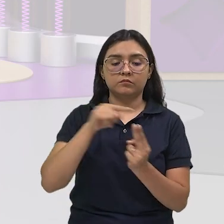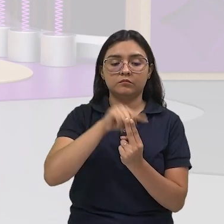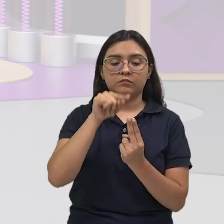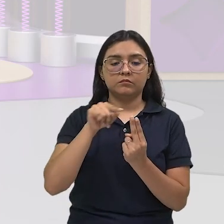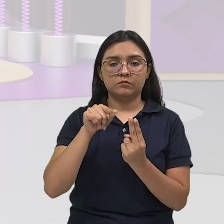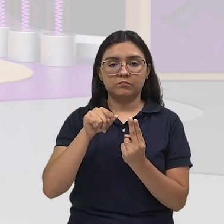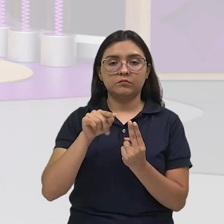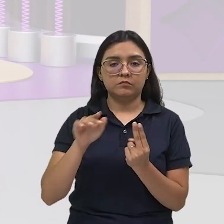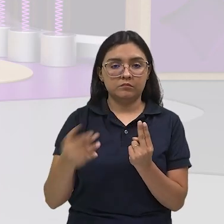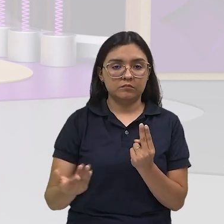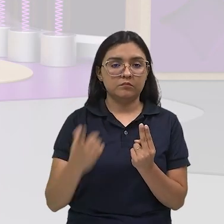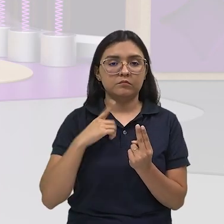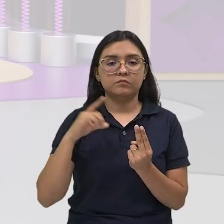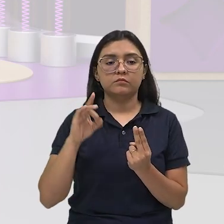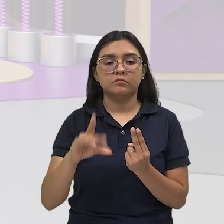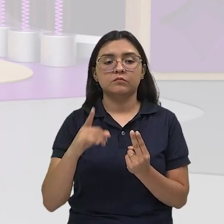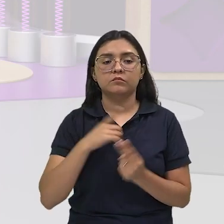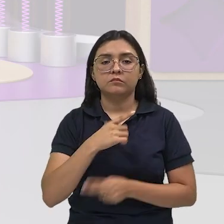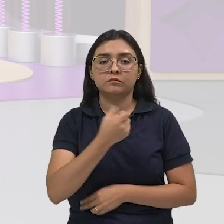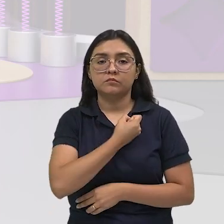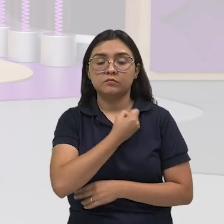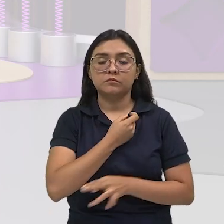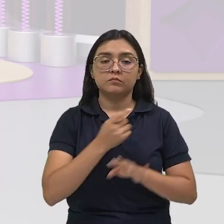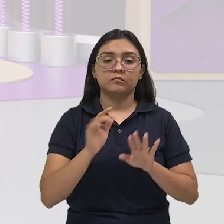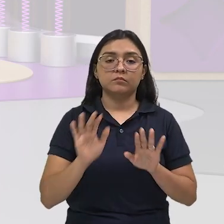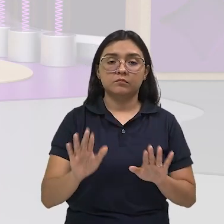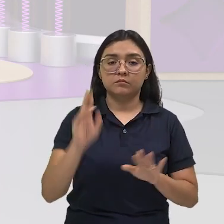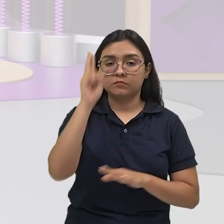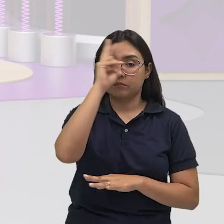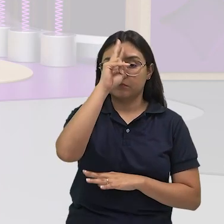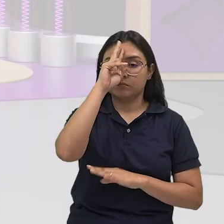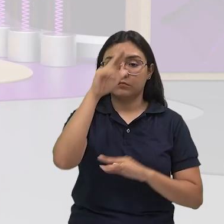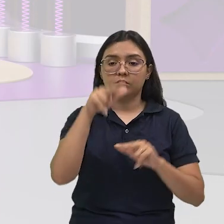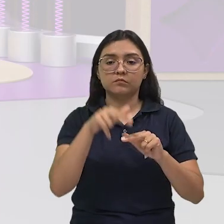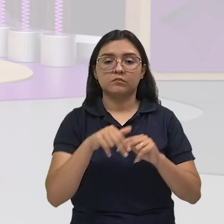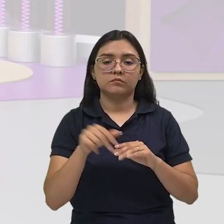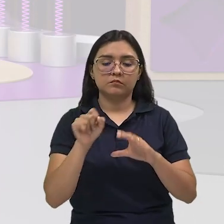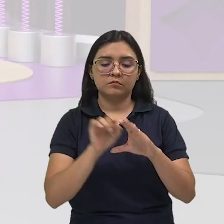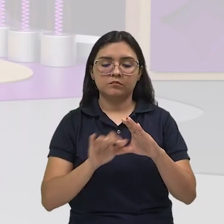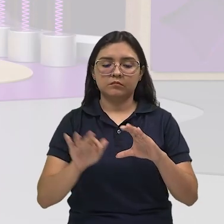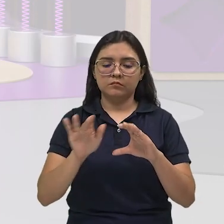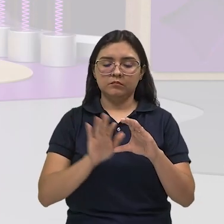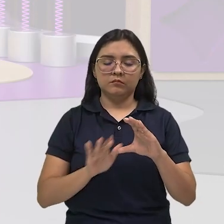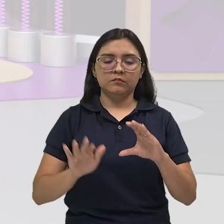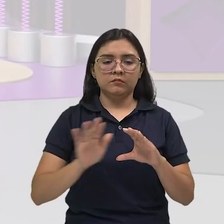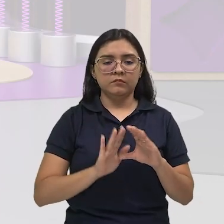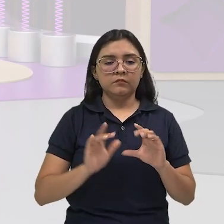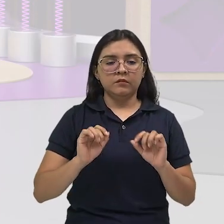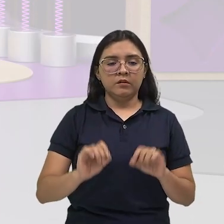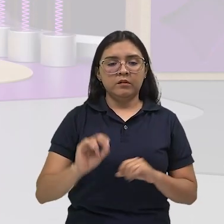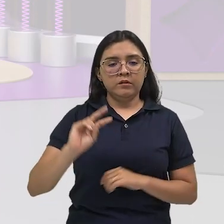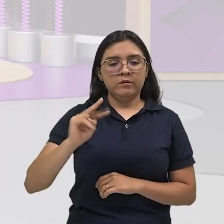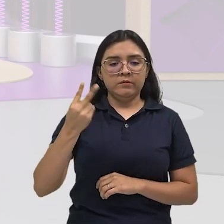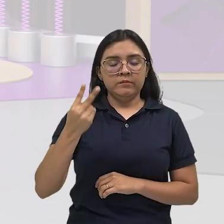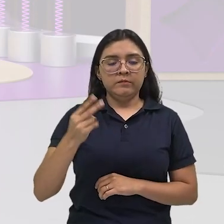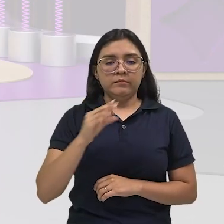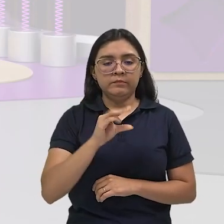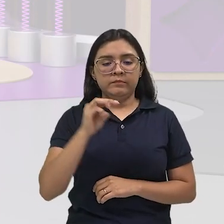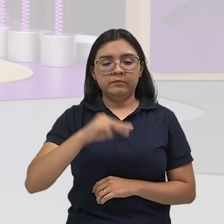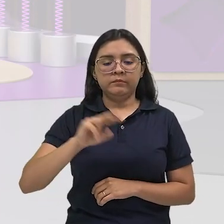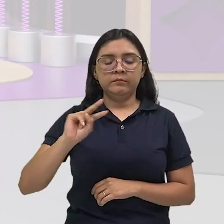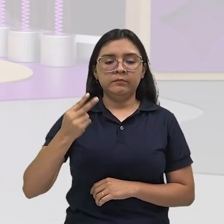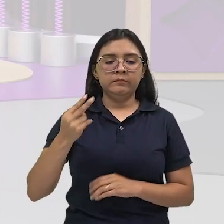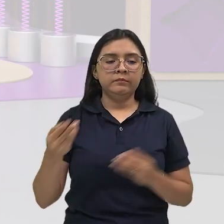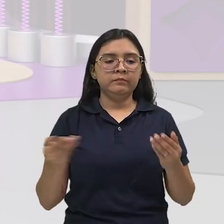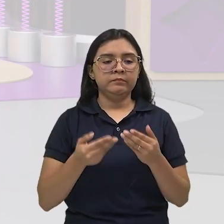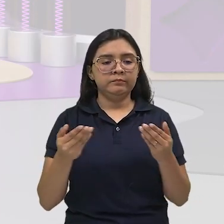π, e aí ficaríamos só com números. Lembrando que por ser uma área vai ficar a unidade elevado ao quadrado.